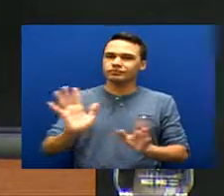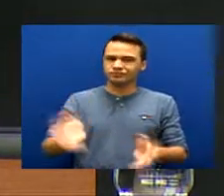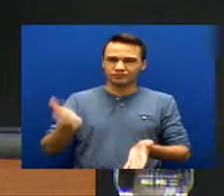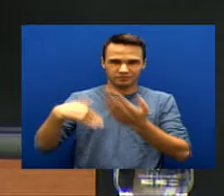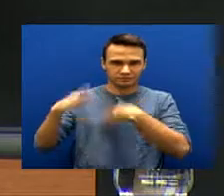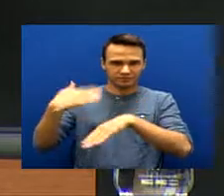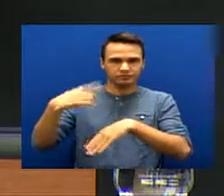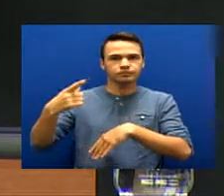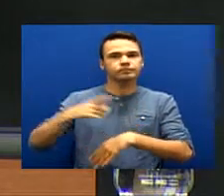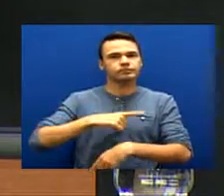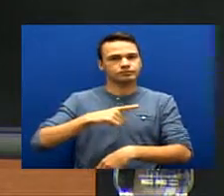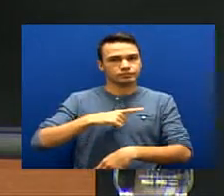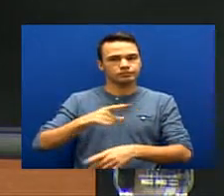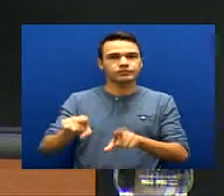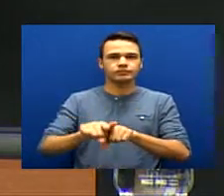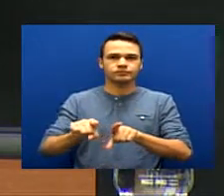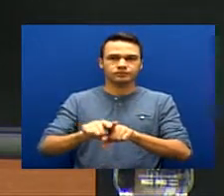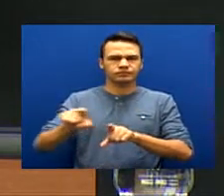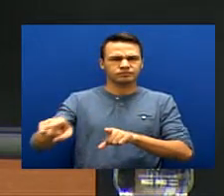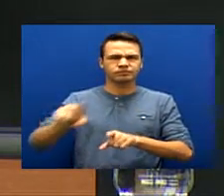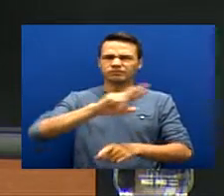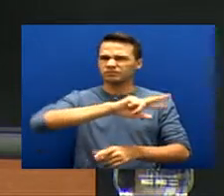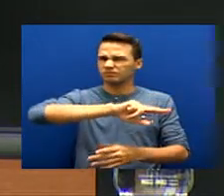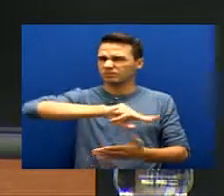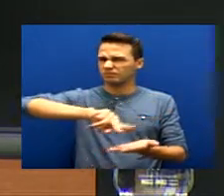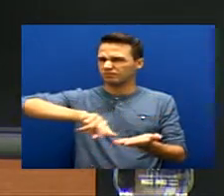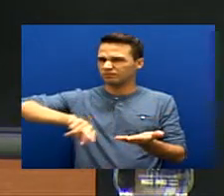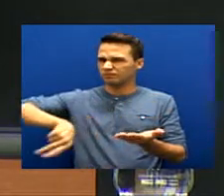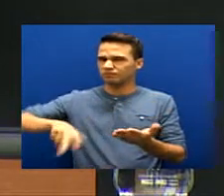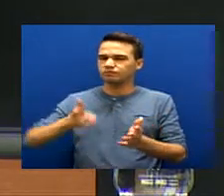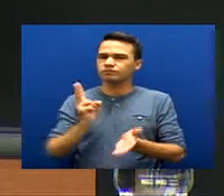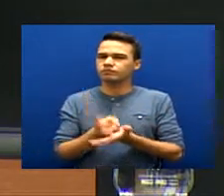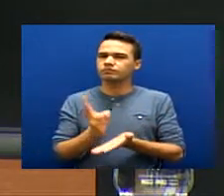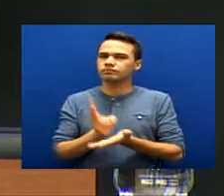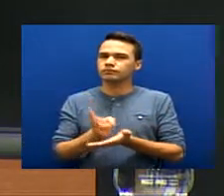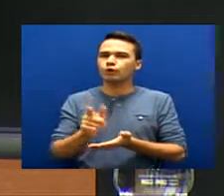Ângela Bordenali, que ajudou aí